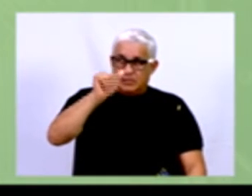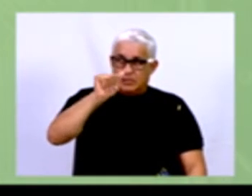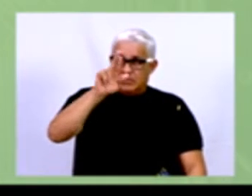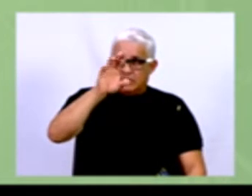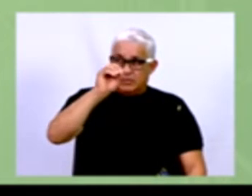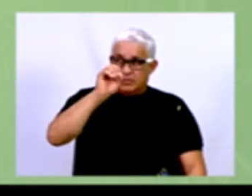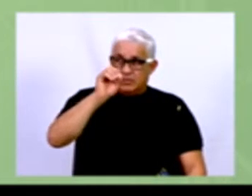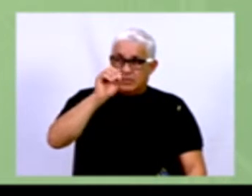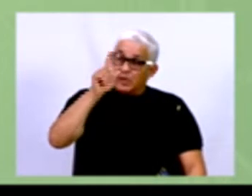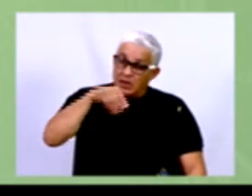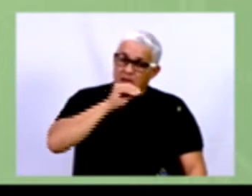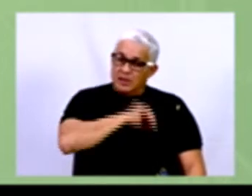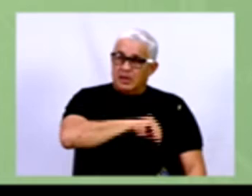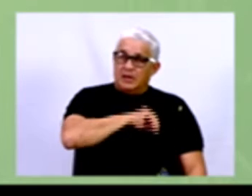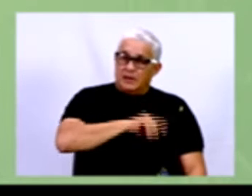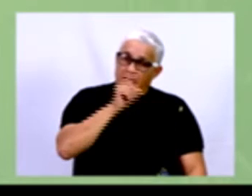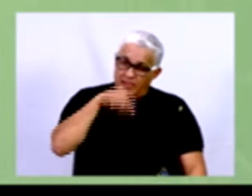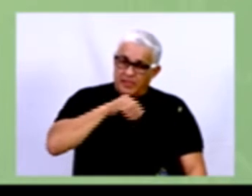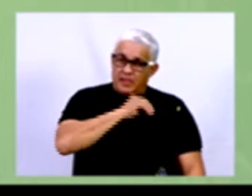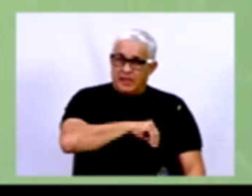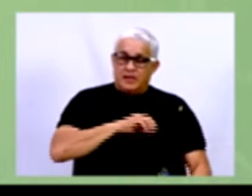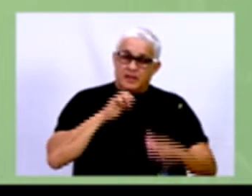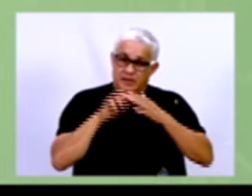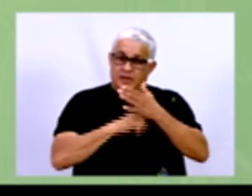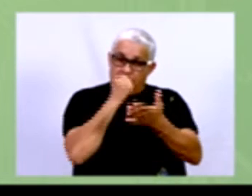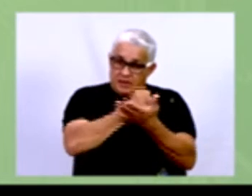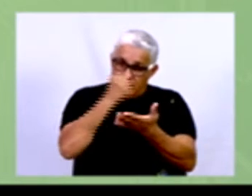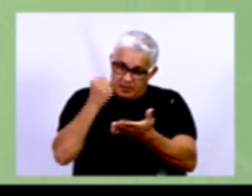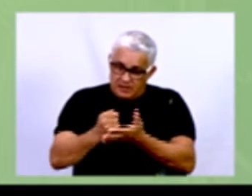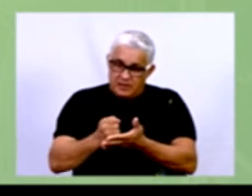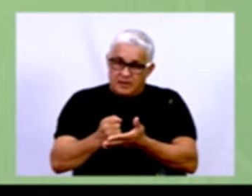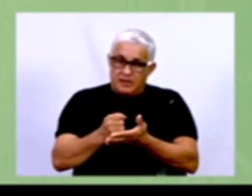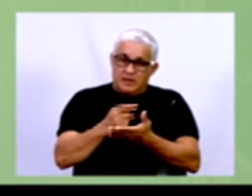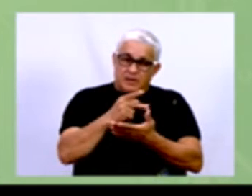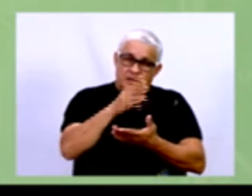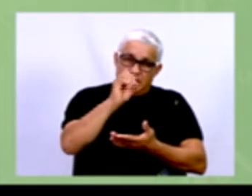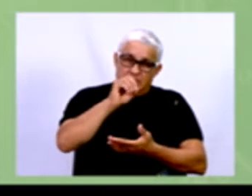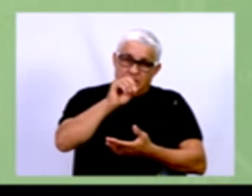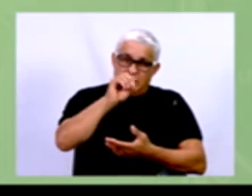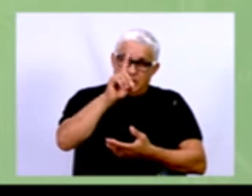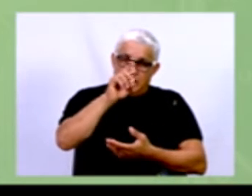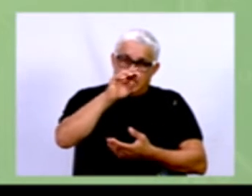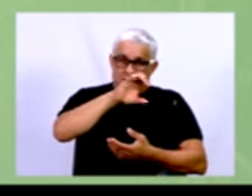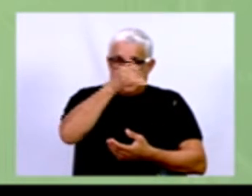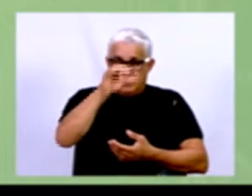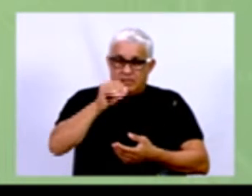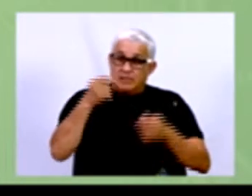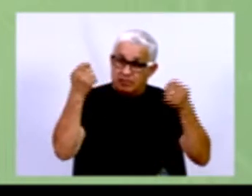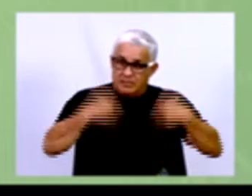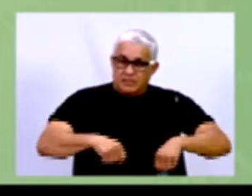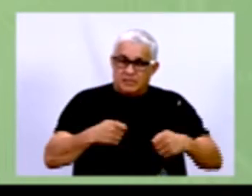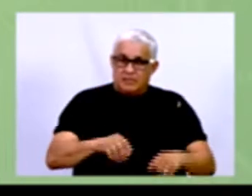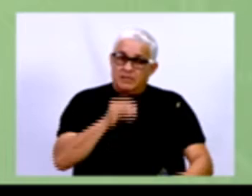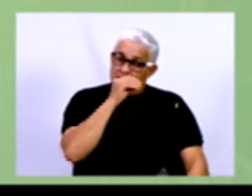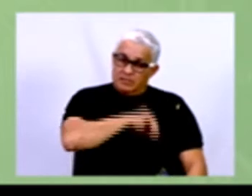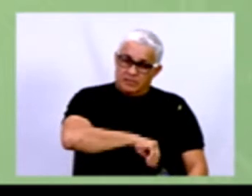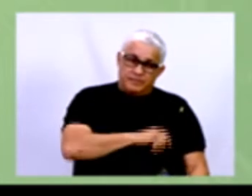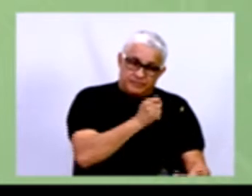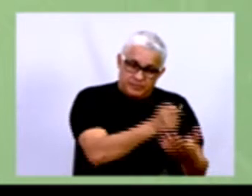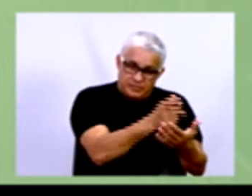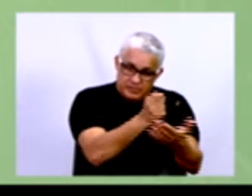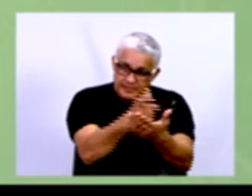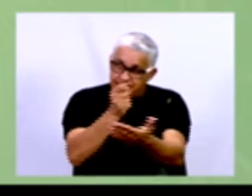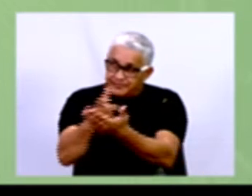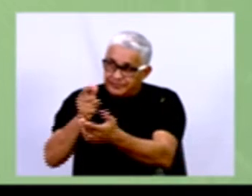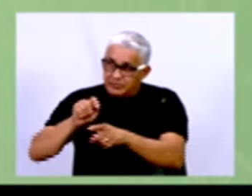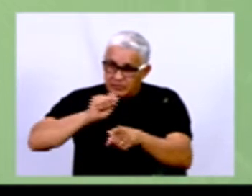que é esse fluxo? As empresas contratam os fatores de produção, no mercado de fatores, de que necessitam, remunerando com salários,